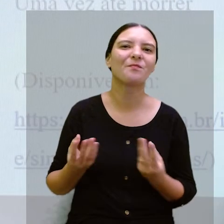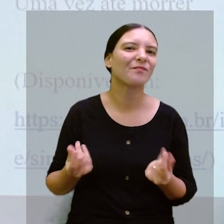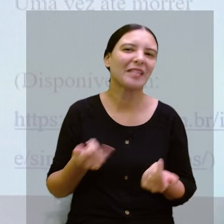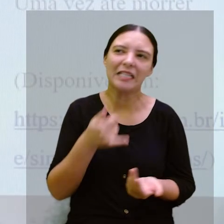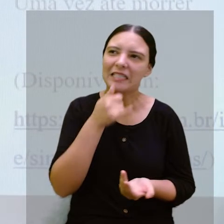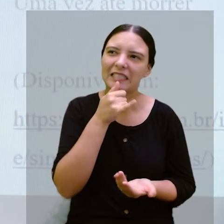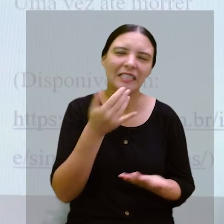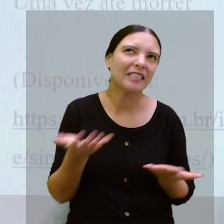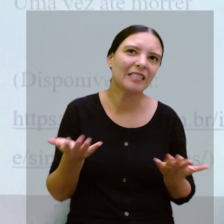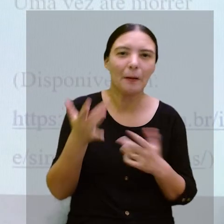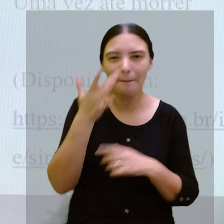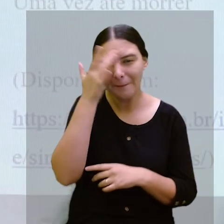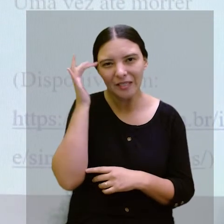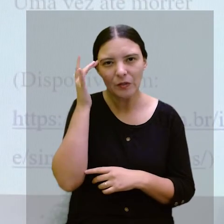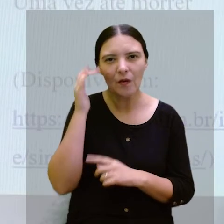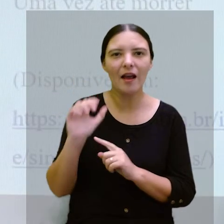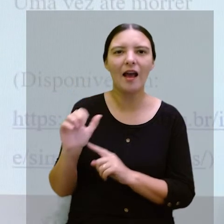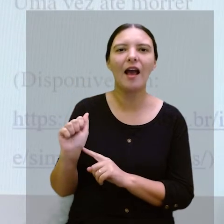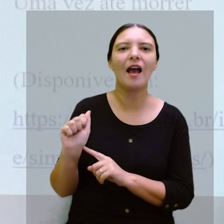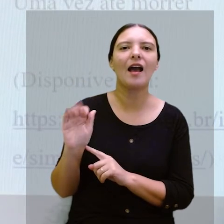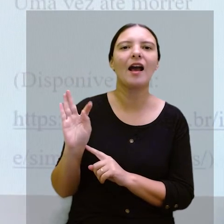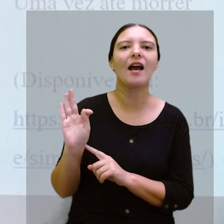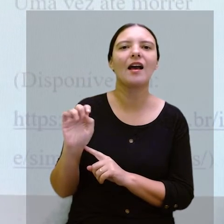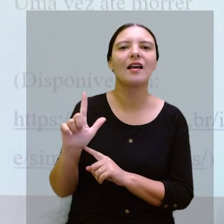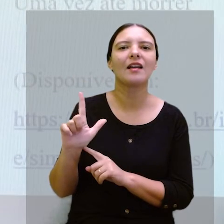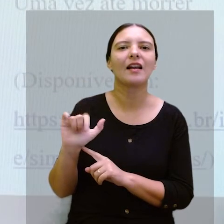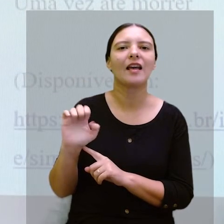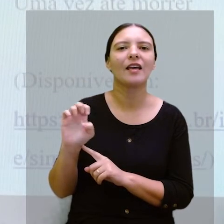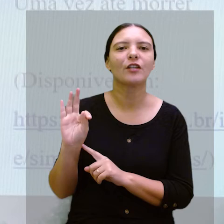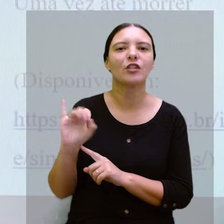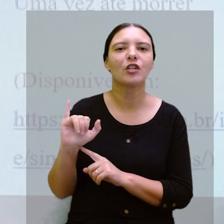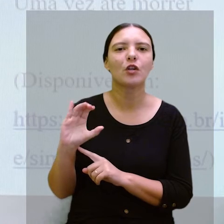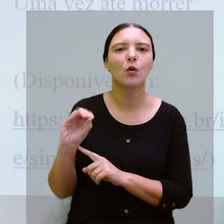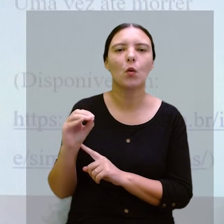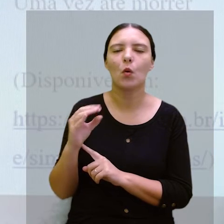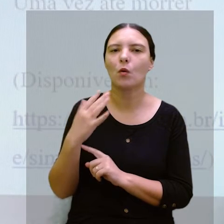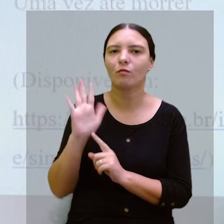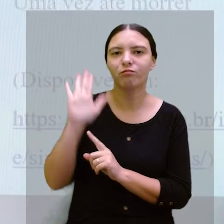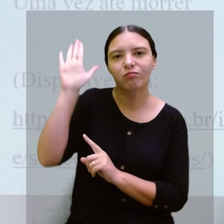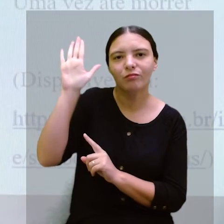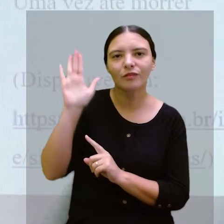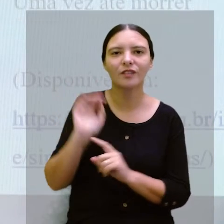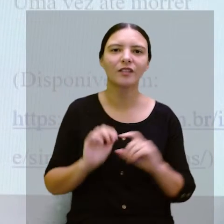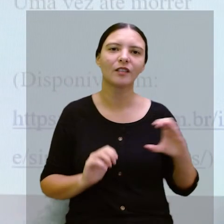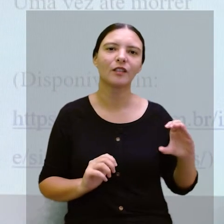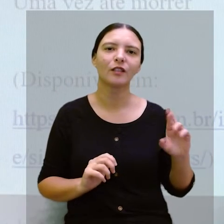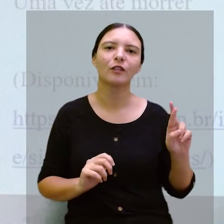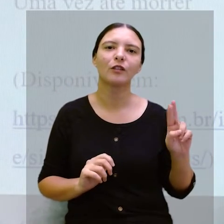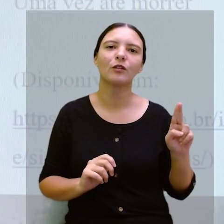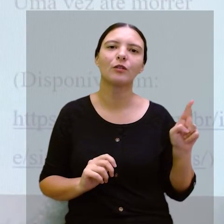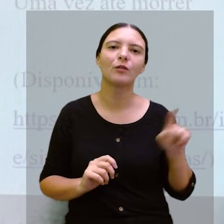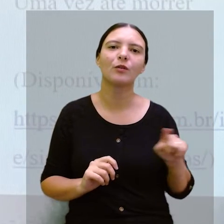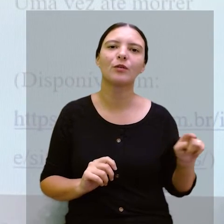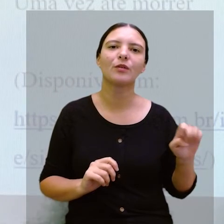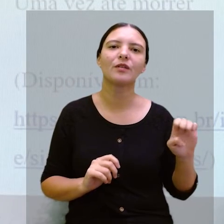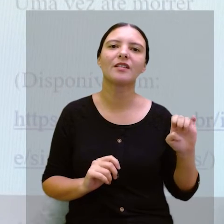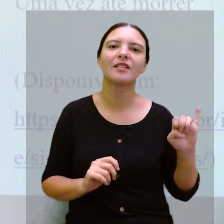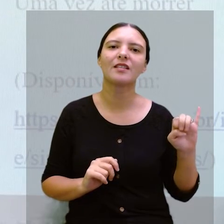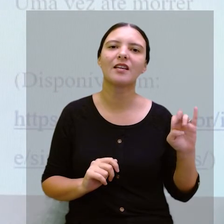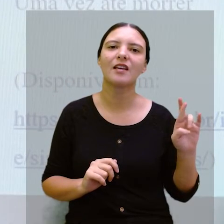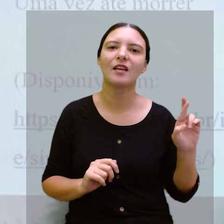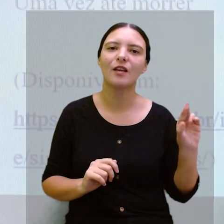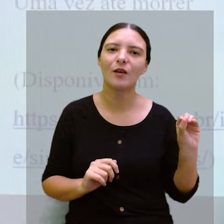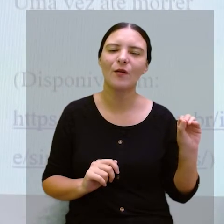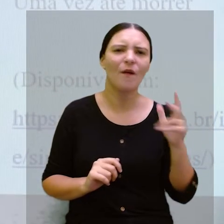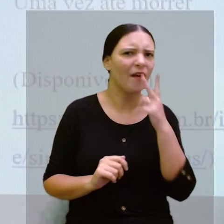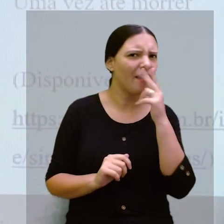Então, alguém é atlético? Quem é atlético? Levanta a mão. Quem é cruzeiro? Levanta a mão. Acho